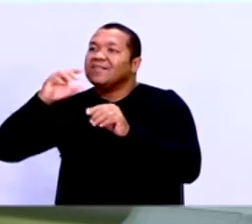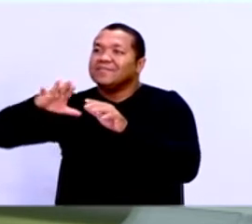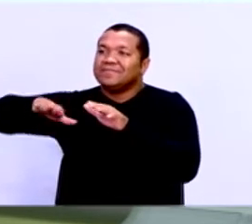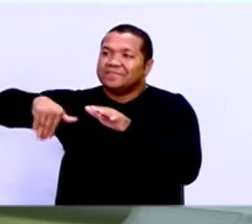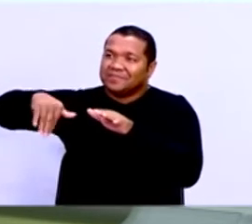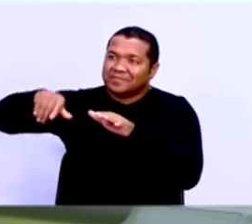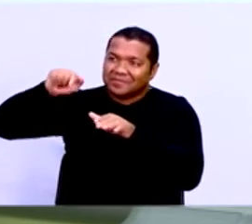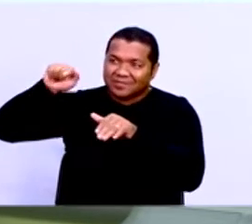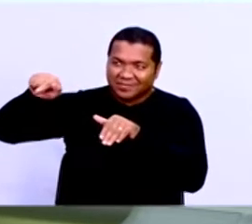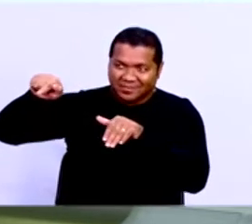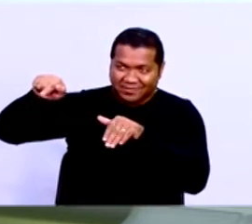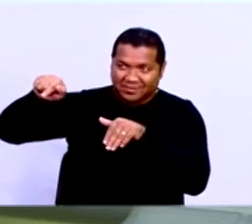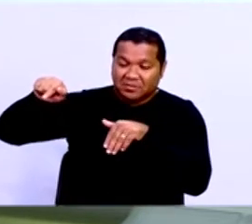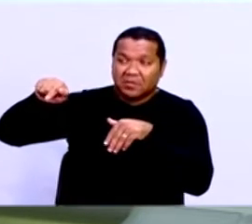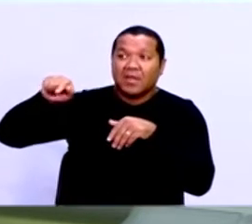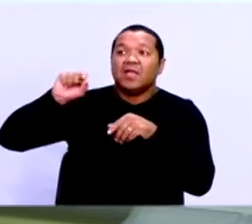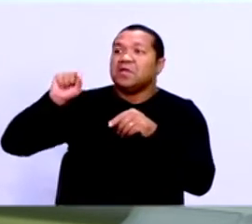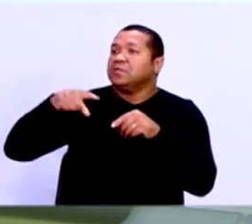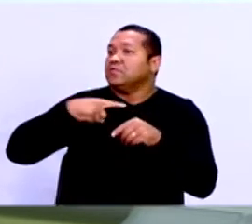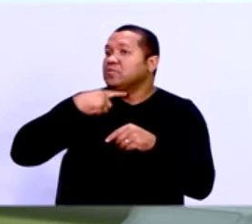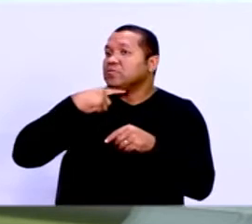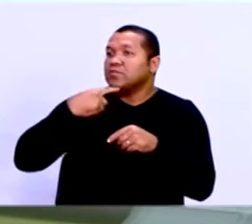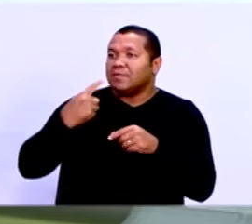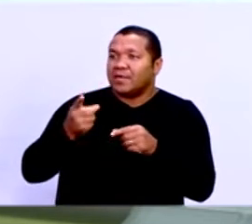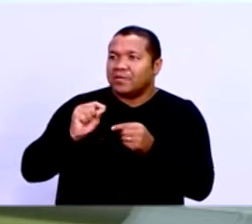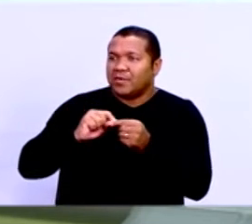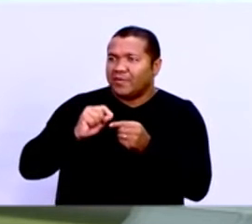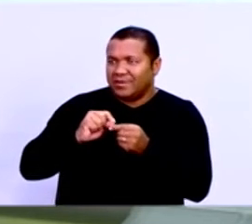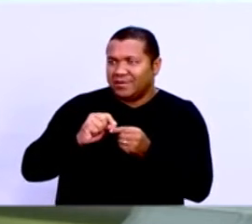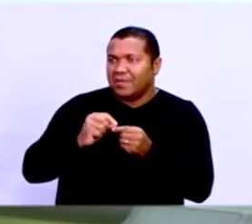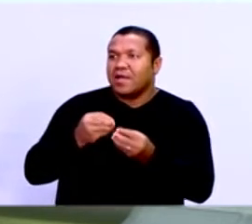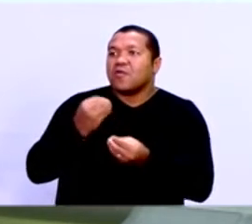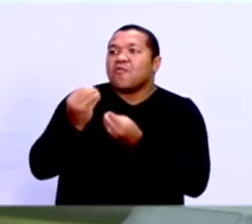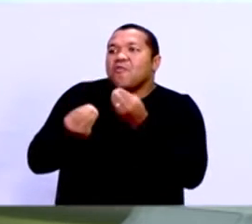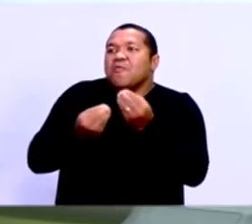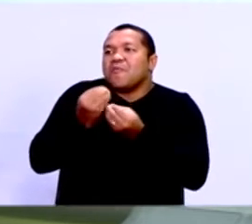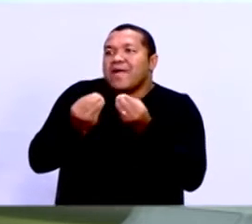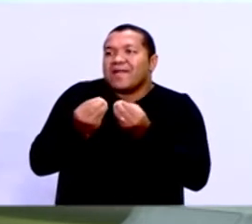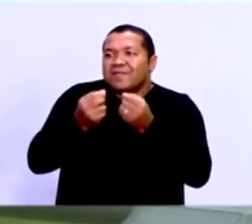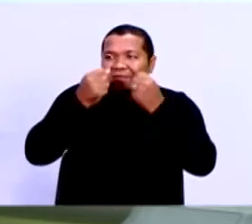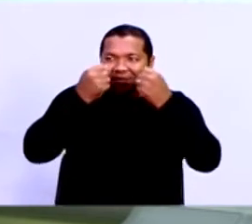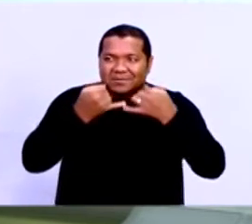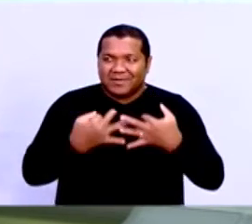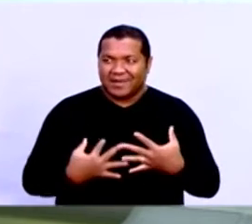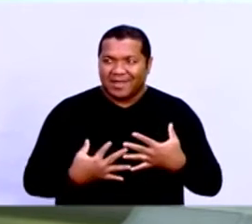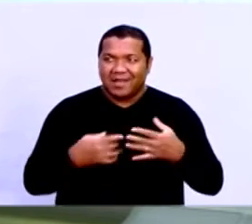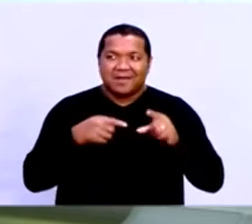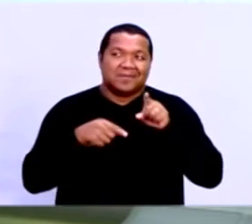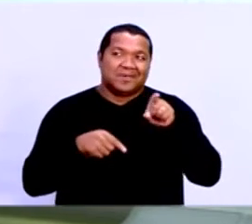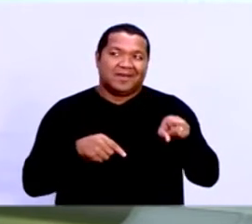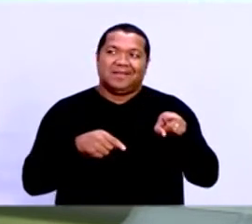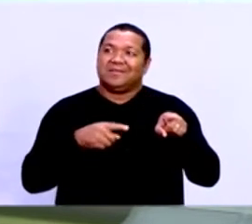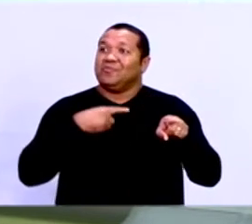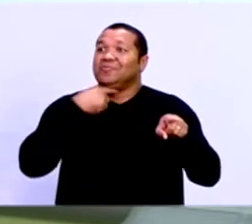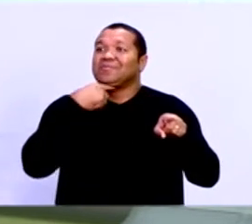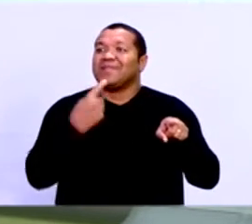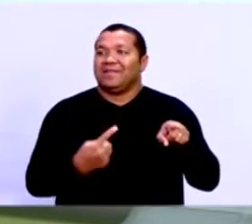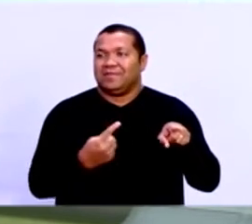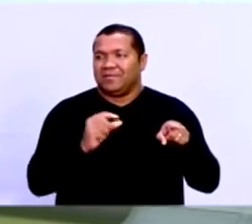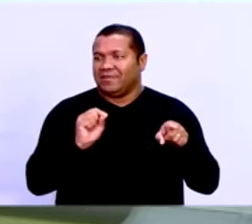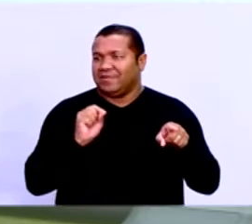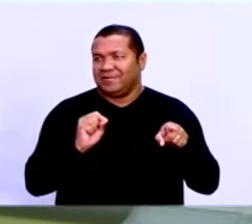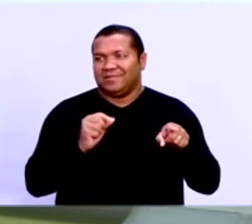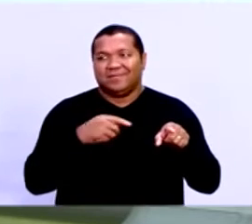ainda não dá pra fazer só que aí como é que eu vou convencer o cliente que isso é impossível